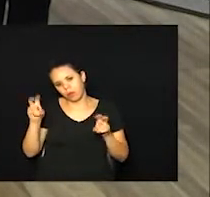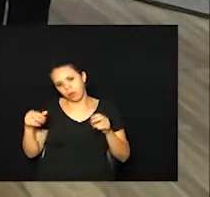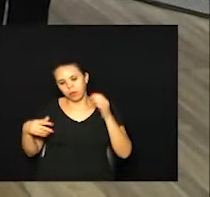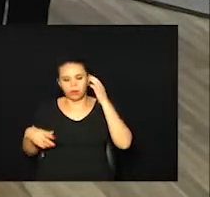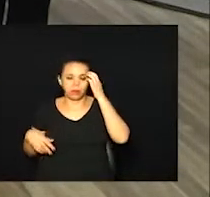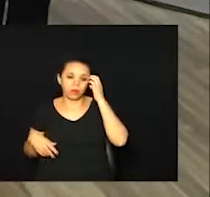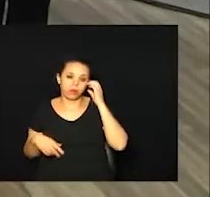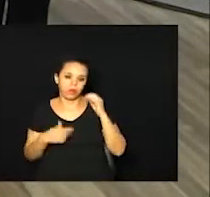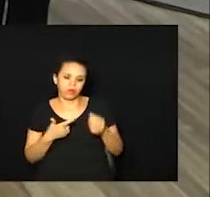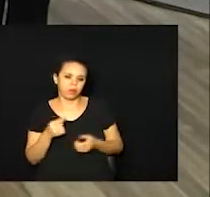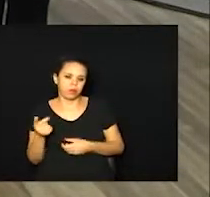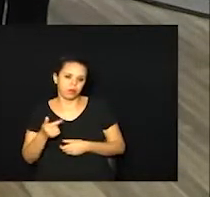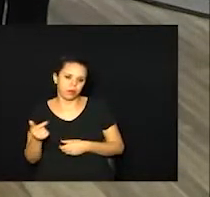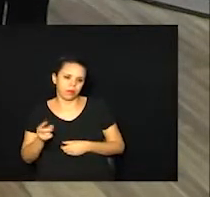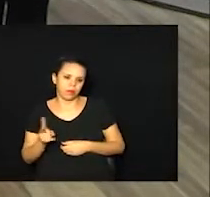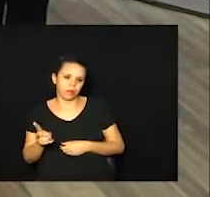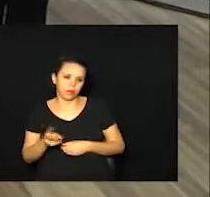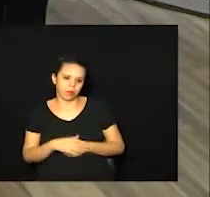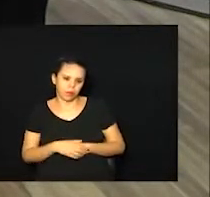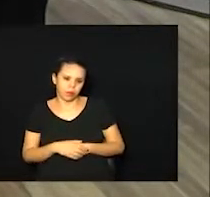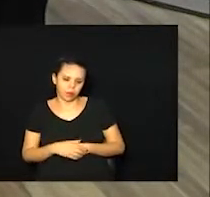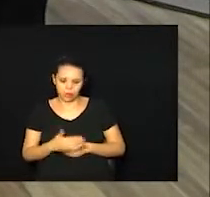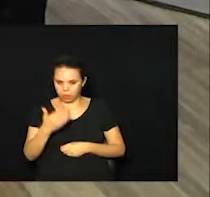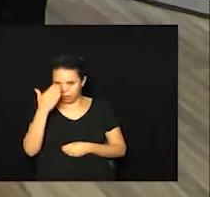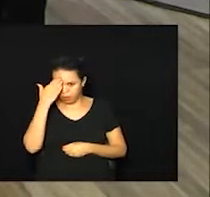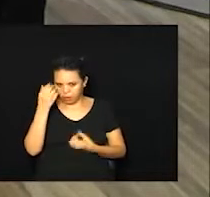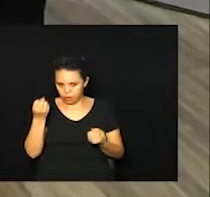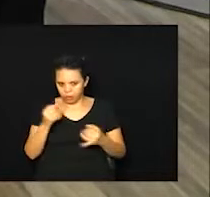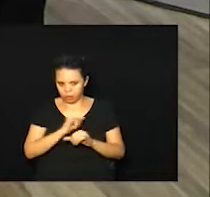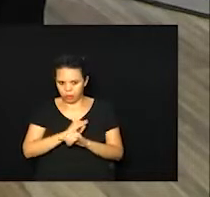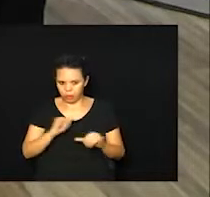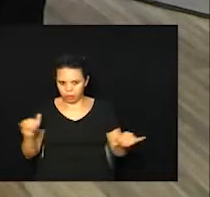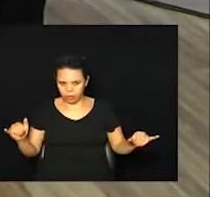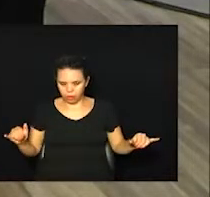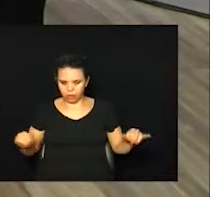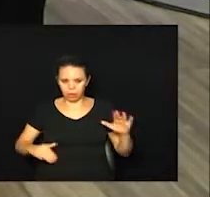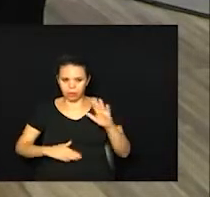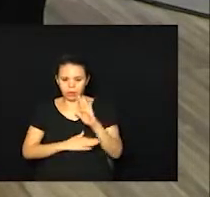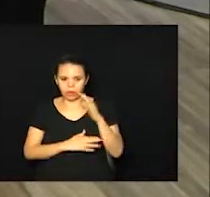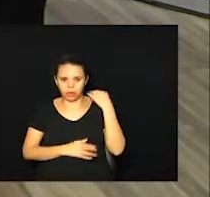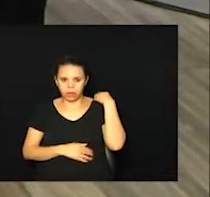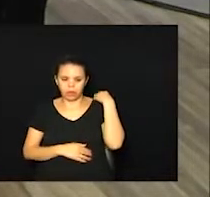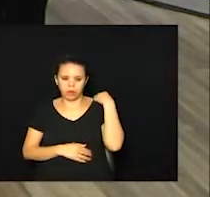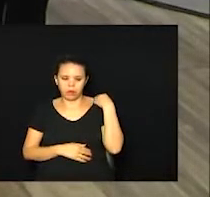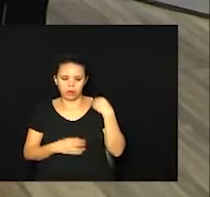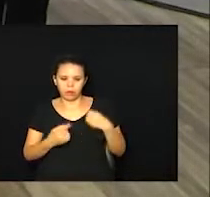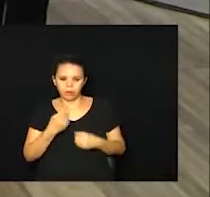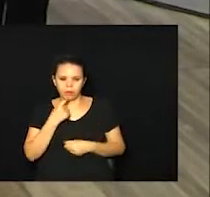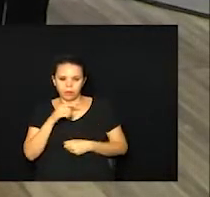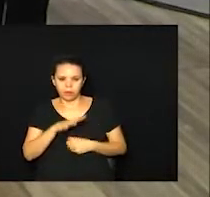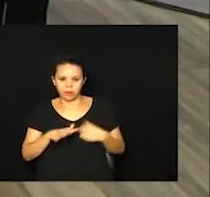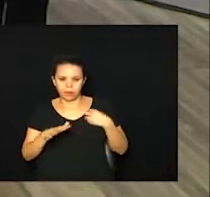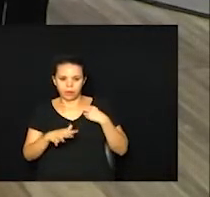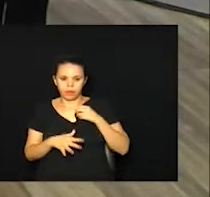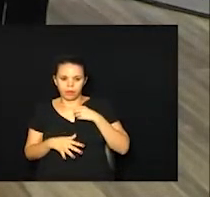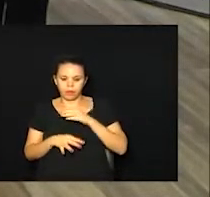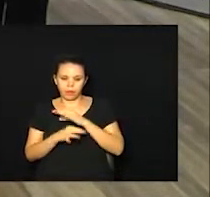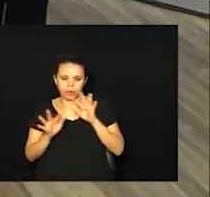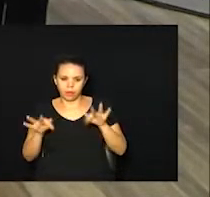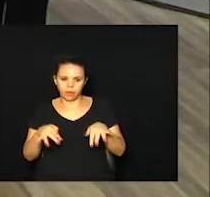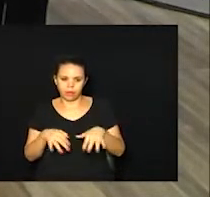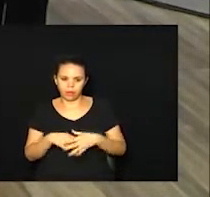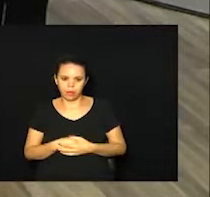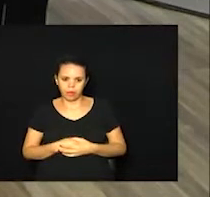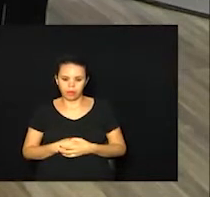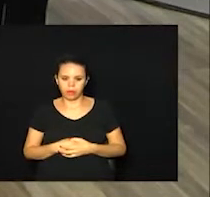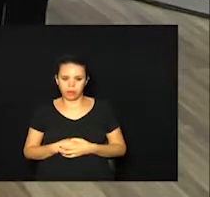para 2022. Viviane Novaes, muito obrigado pelas notícias do Legislativo da Metrópole de Campinas. Ótimo fim de